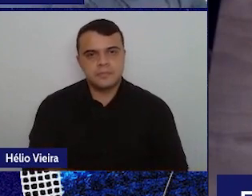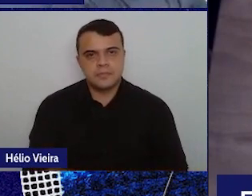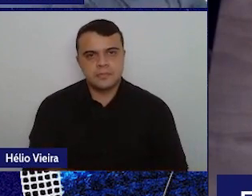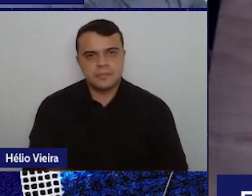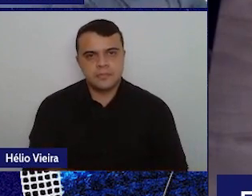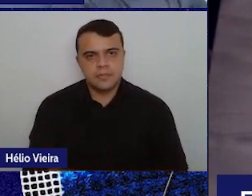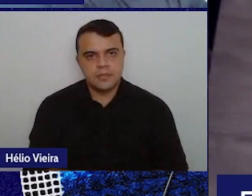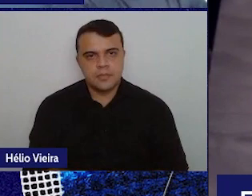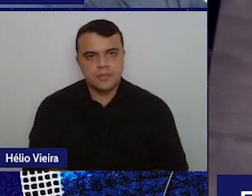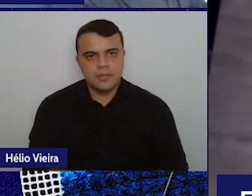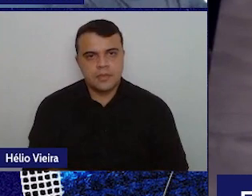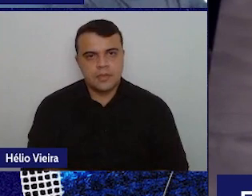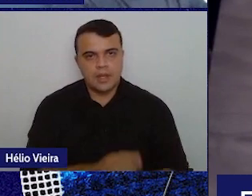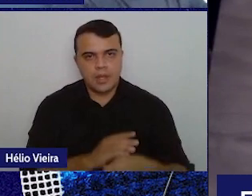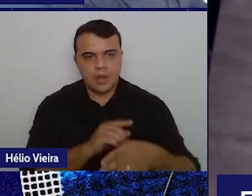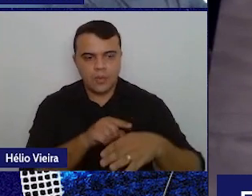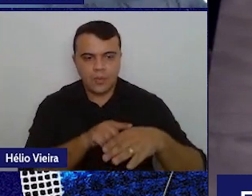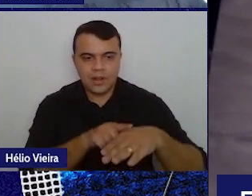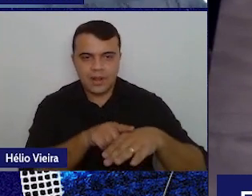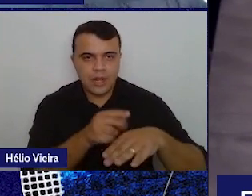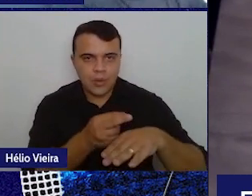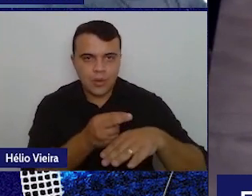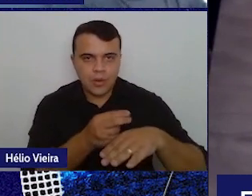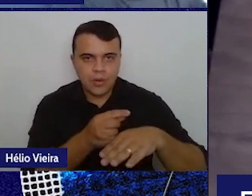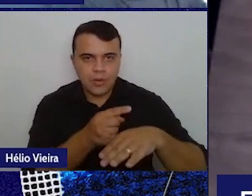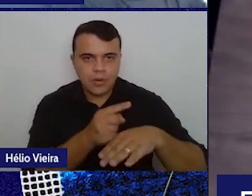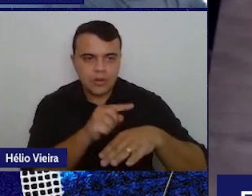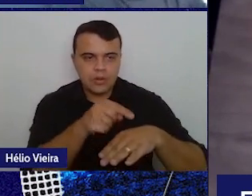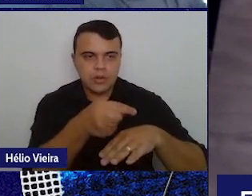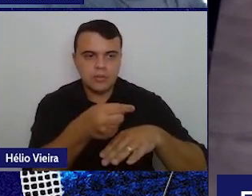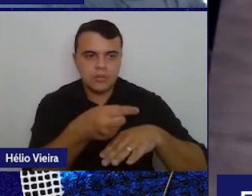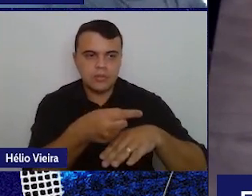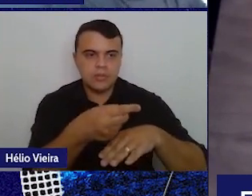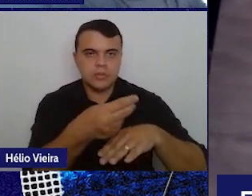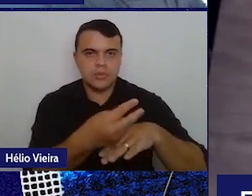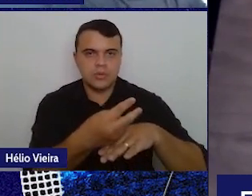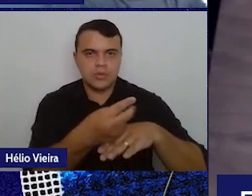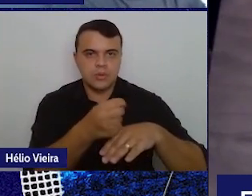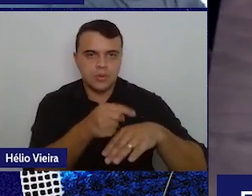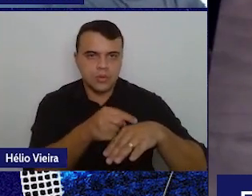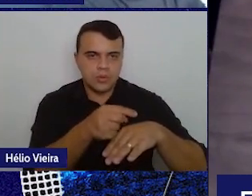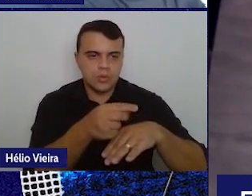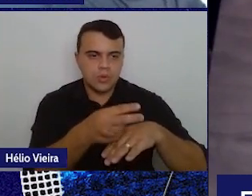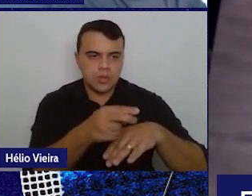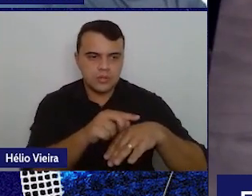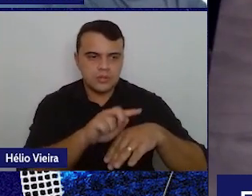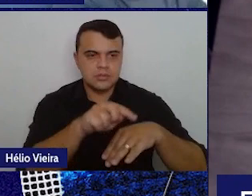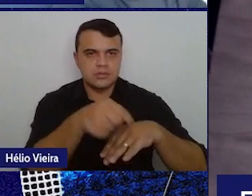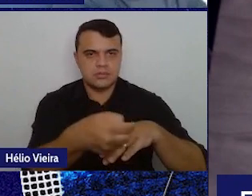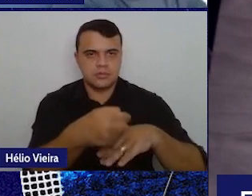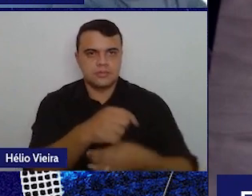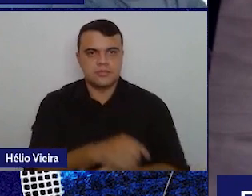Ao invés de entrar no mesmo lugar, eu vou entrar lá para cima, ó. Então, eu vou saltar 1, 2.